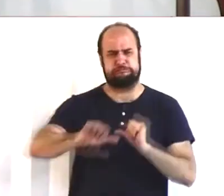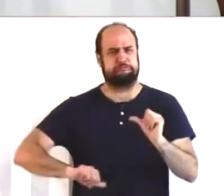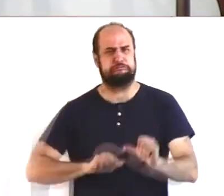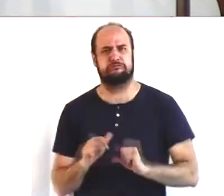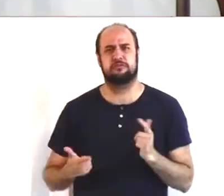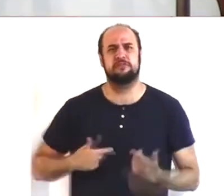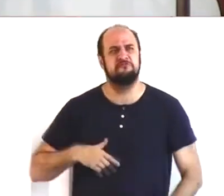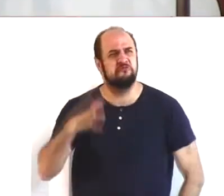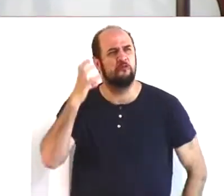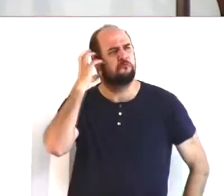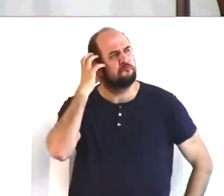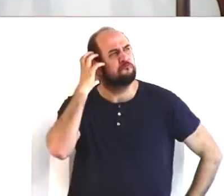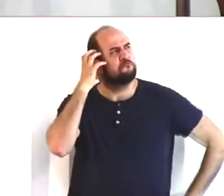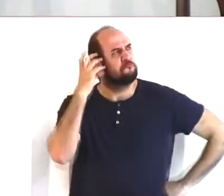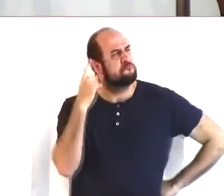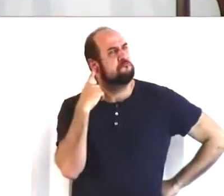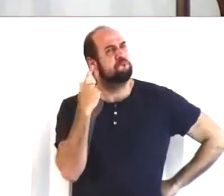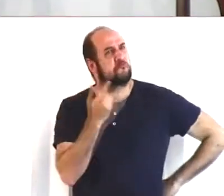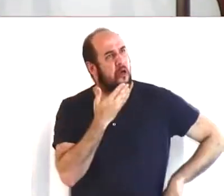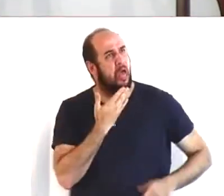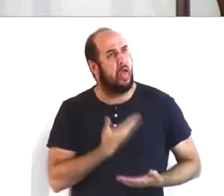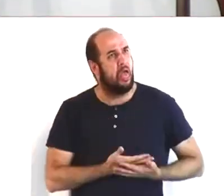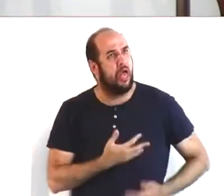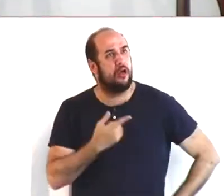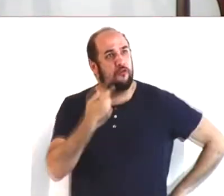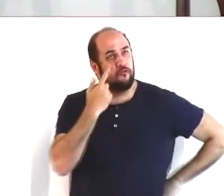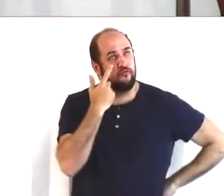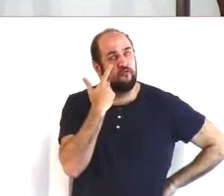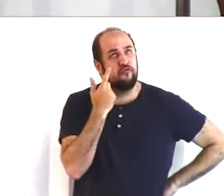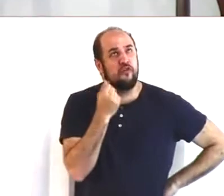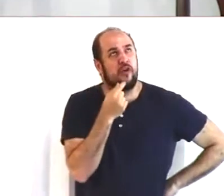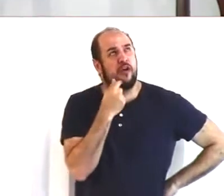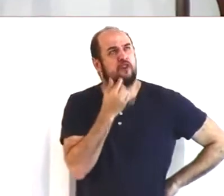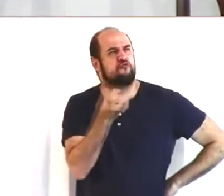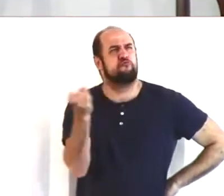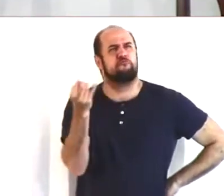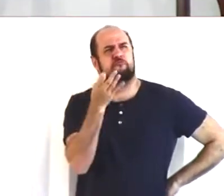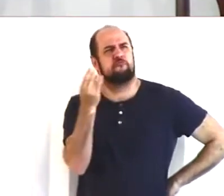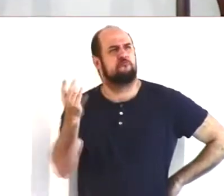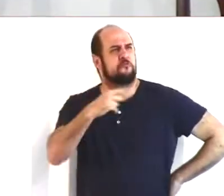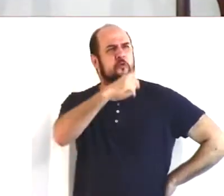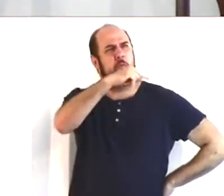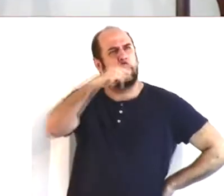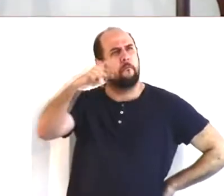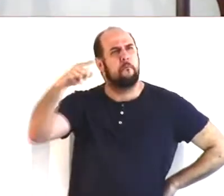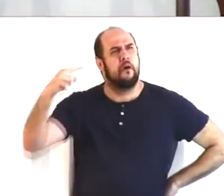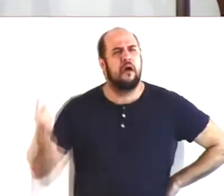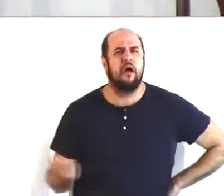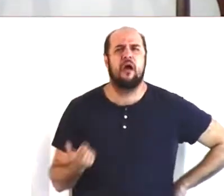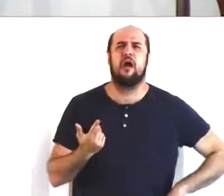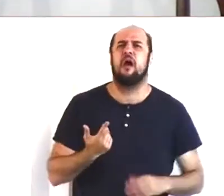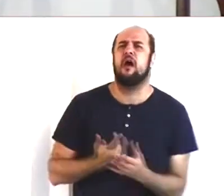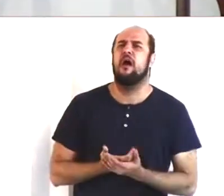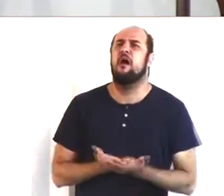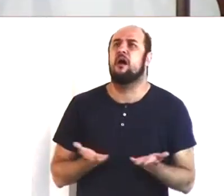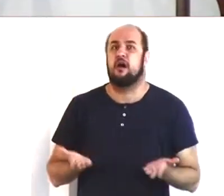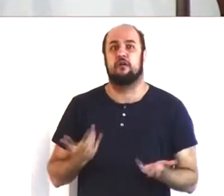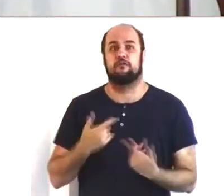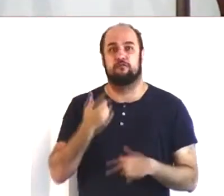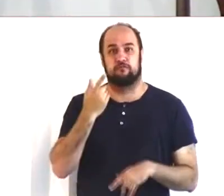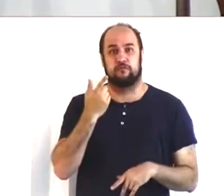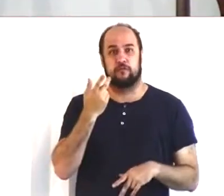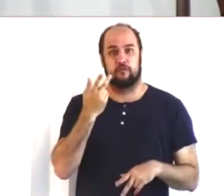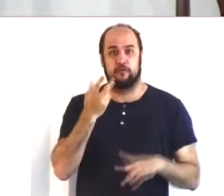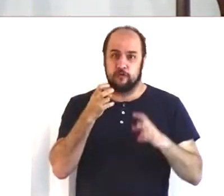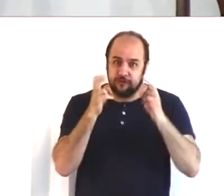enquanto ouvia ele falando sobre coisas impressionantes, ouvindo assim, números, índices e tudo mais, do ponto de